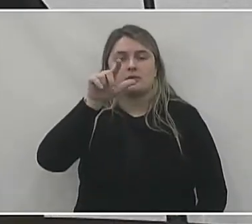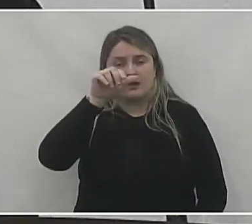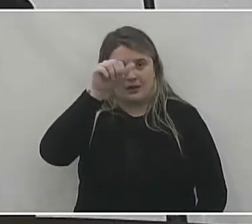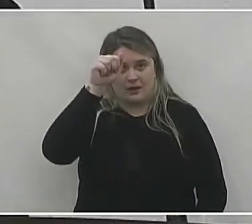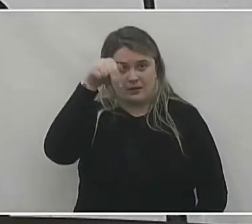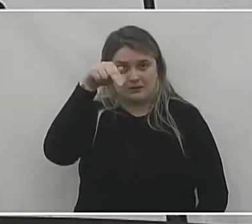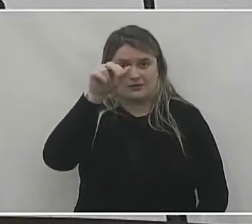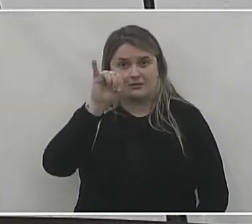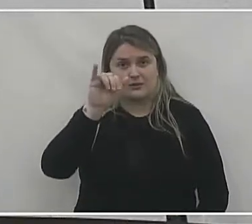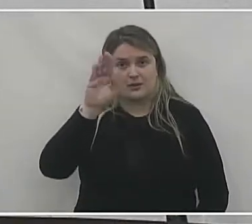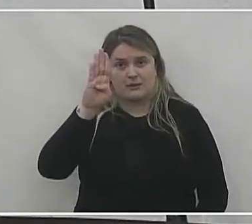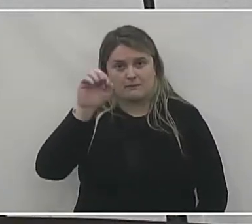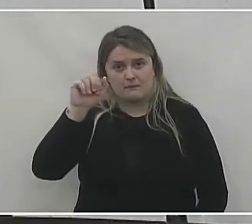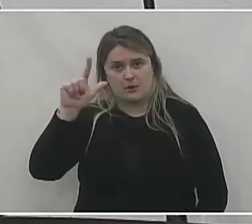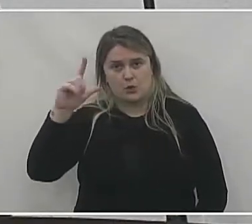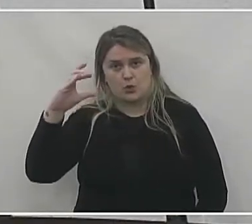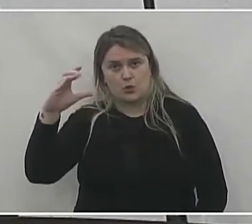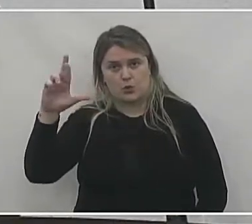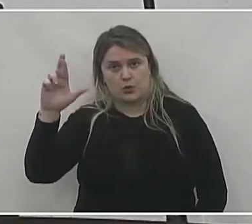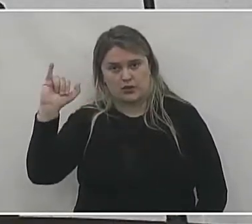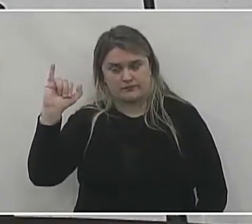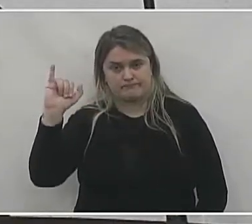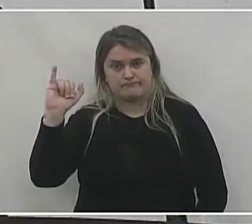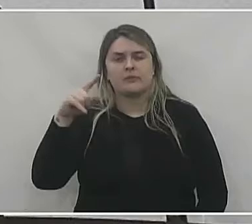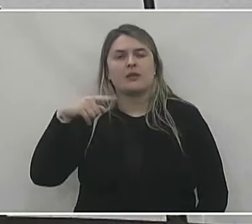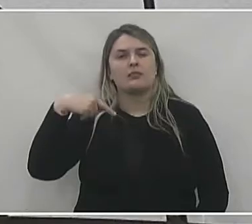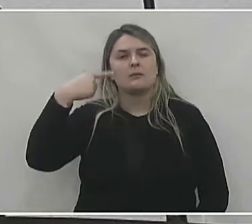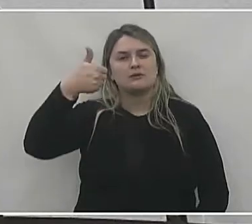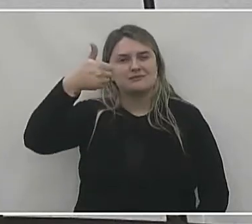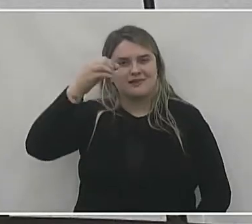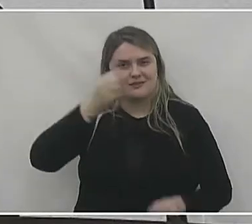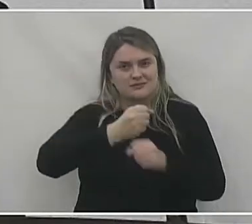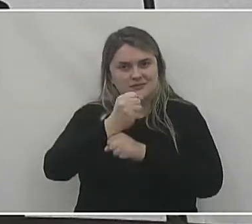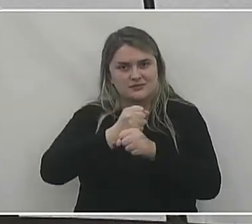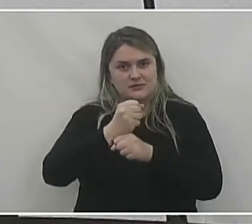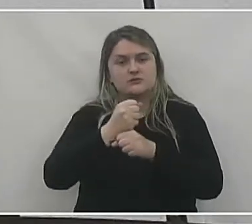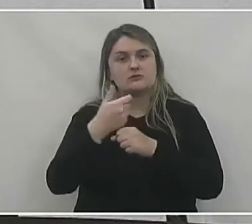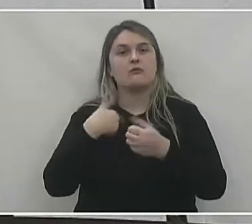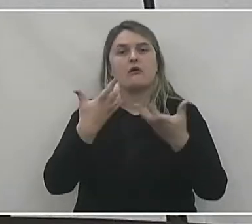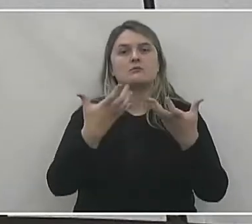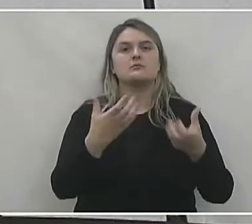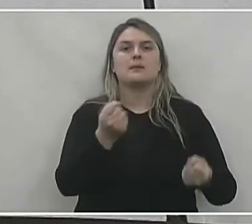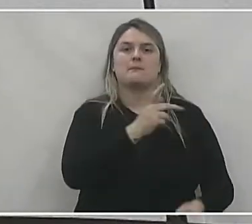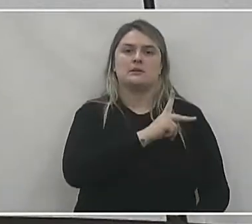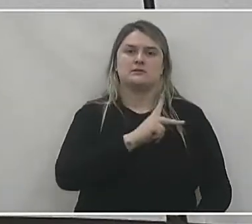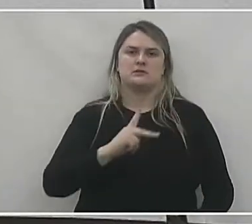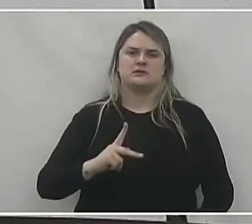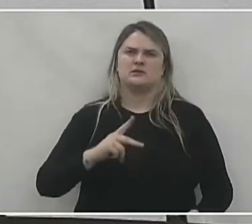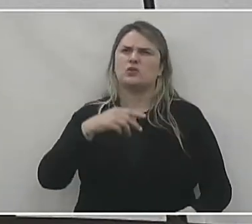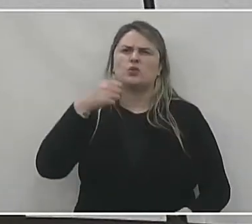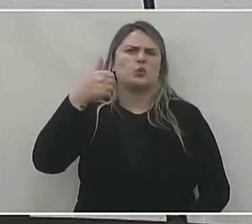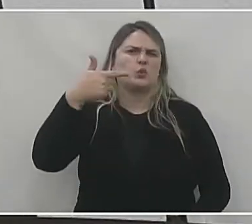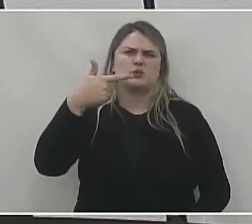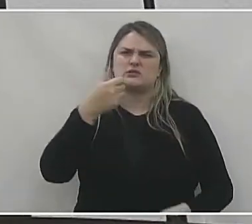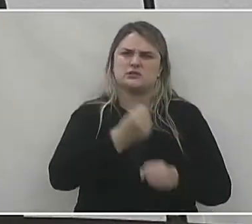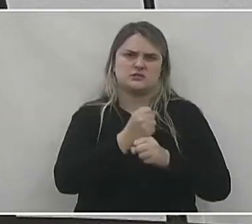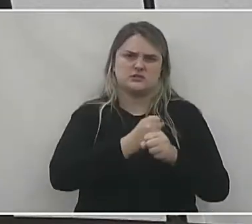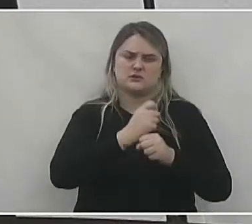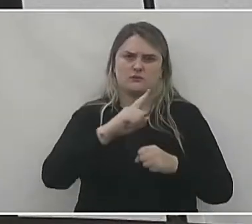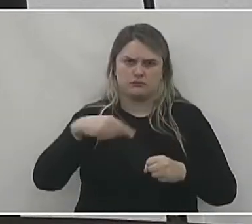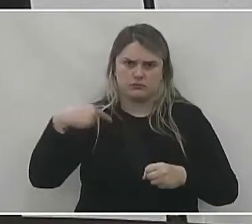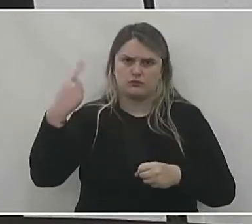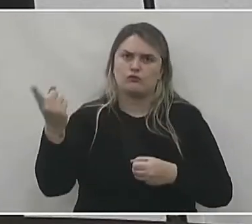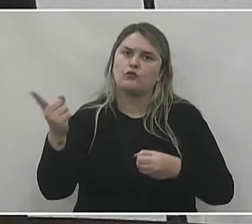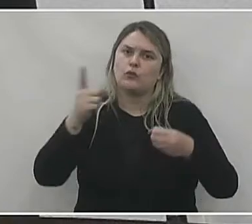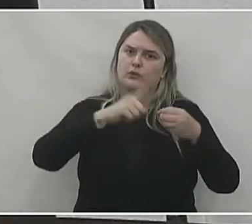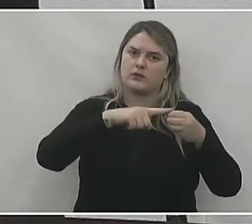perdi. 10 anos depois, eu assumi a presidência da Assembleia novamente. 10 anos, 12 anos depois, eu assumi a